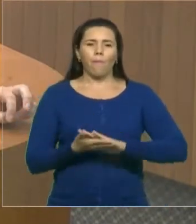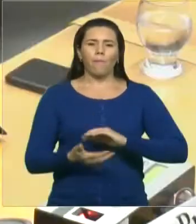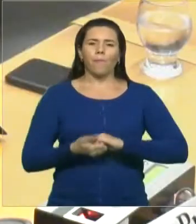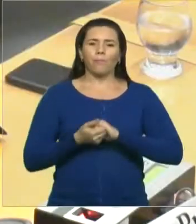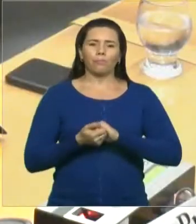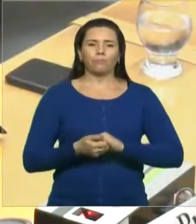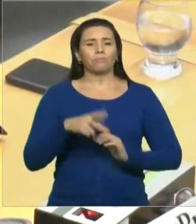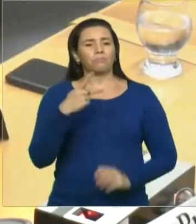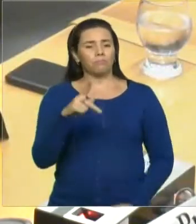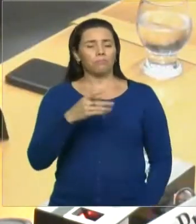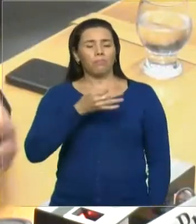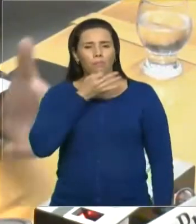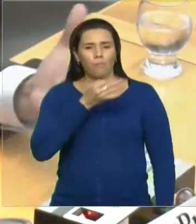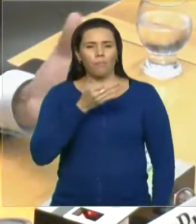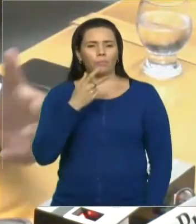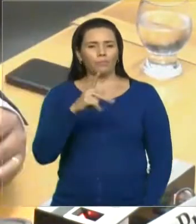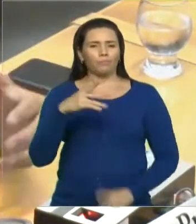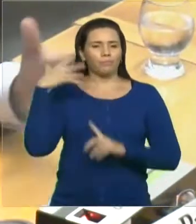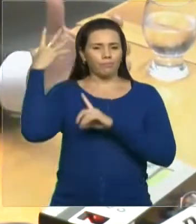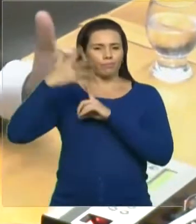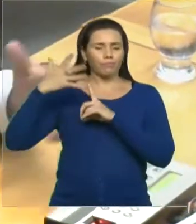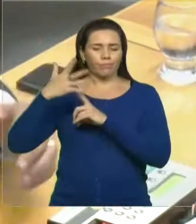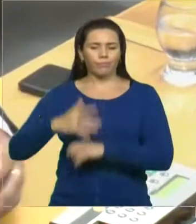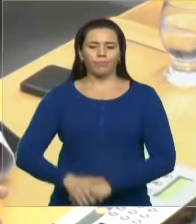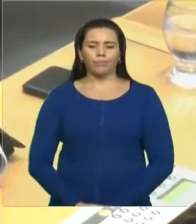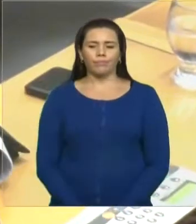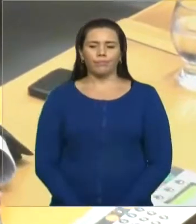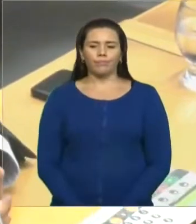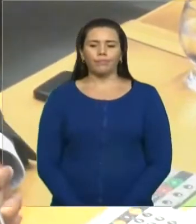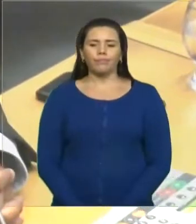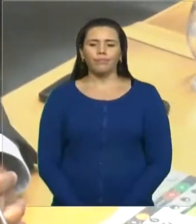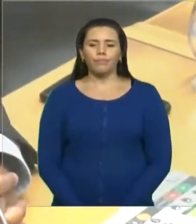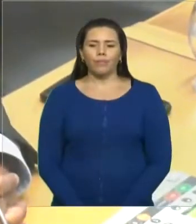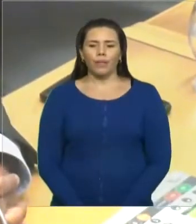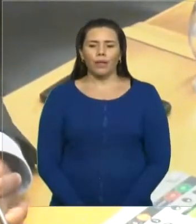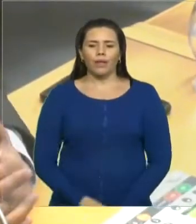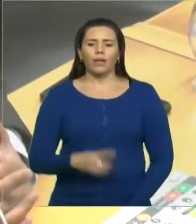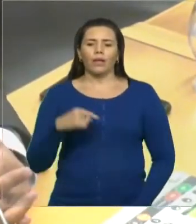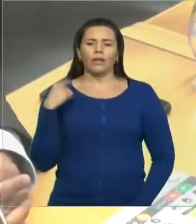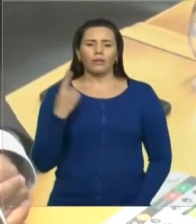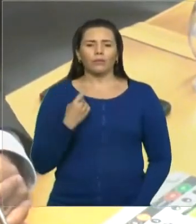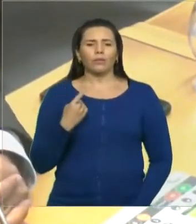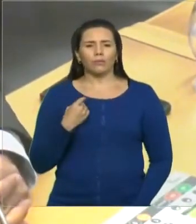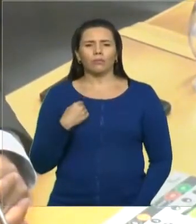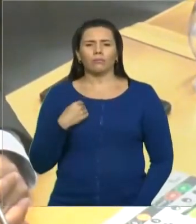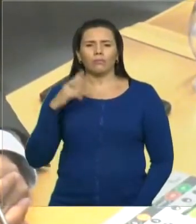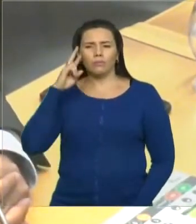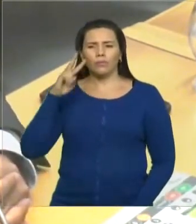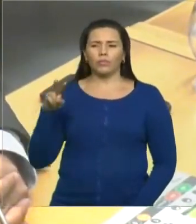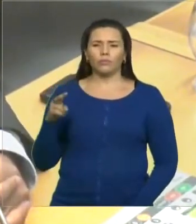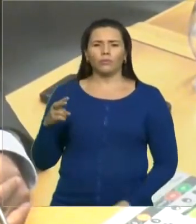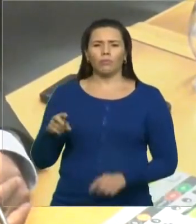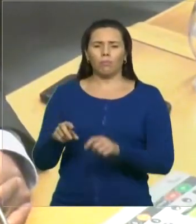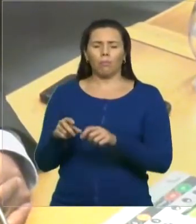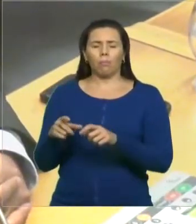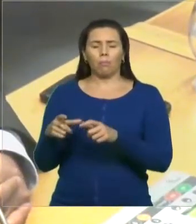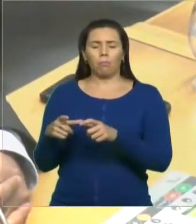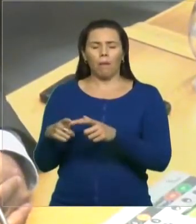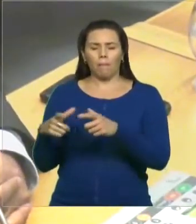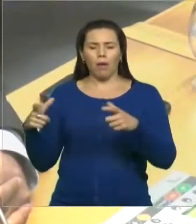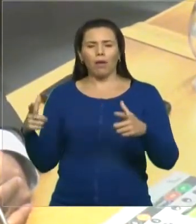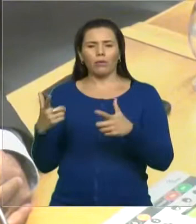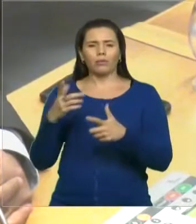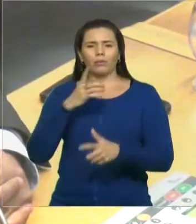hoje, há pouco, nós estivemos um grande número de parlamentares desta casa prestigiando a inauguração do